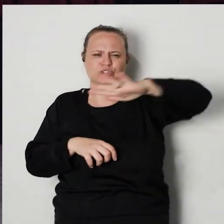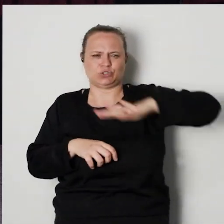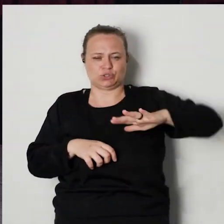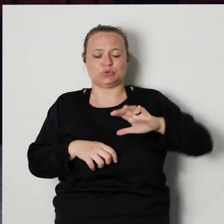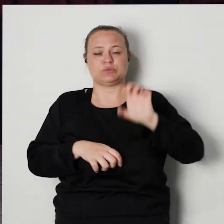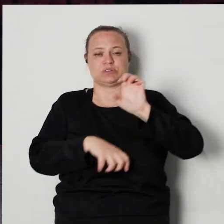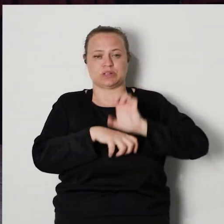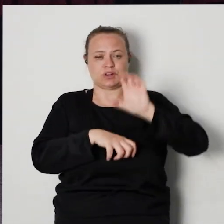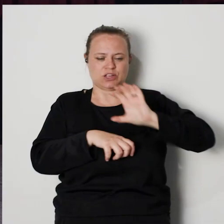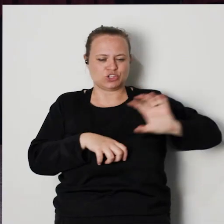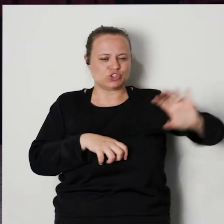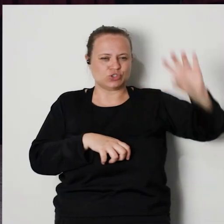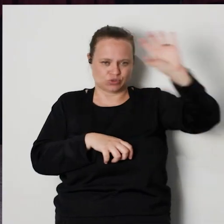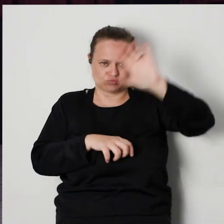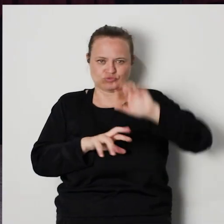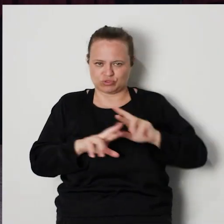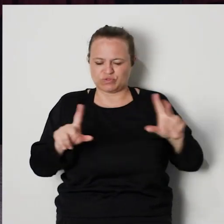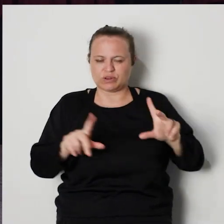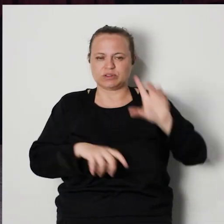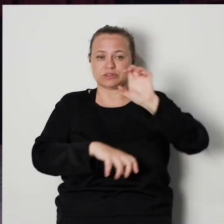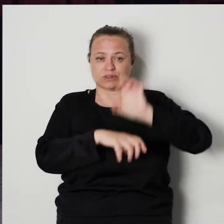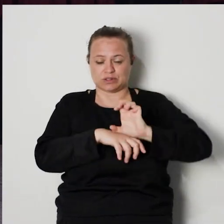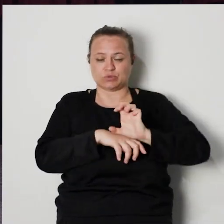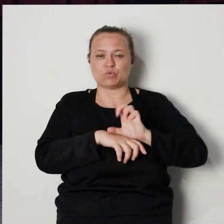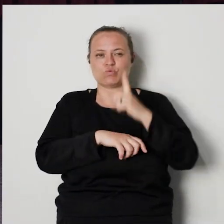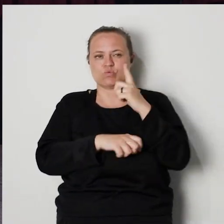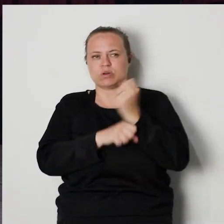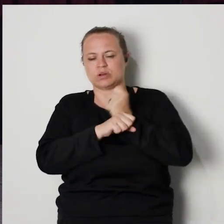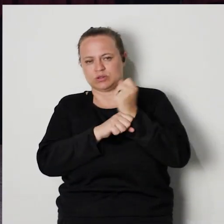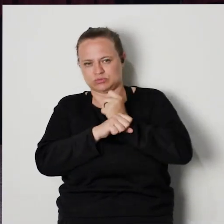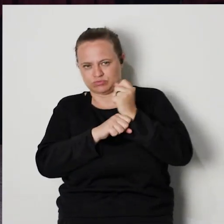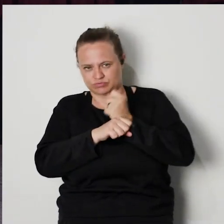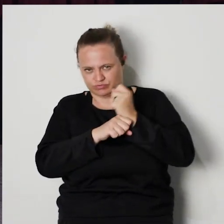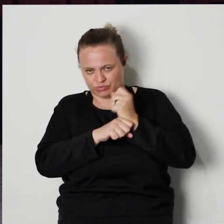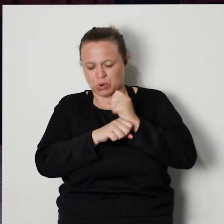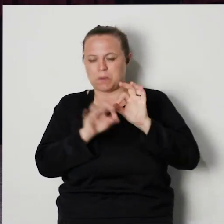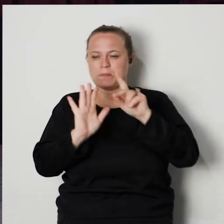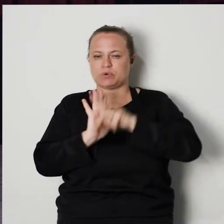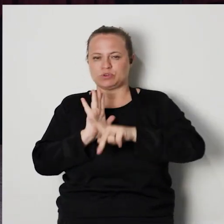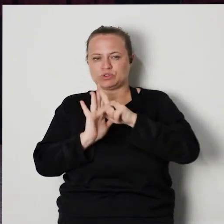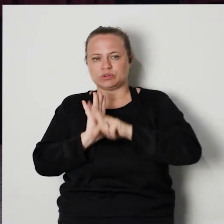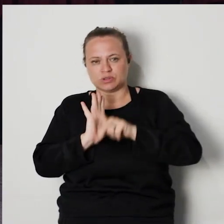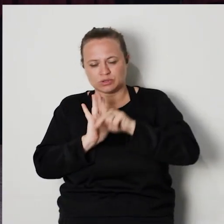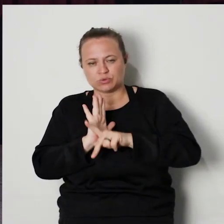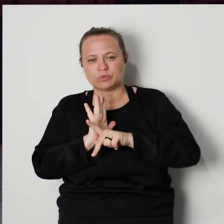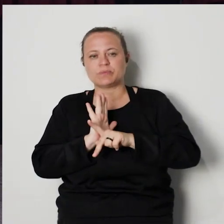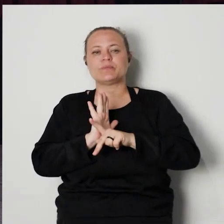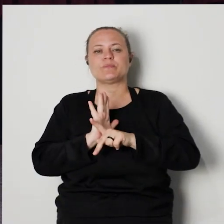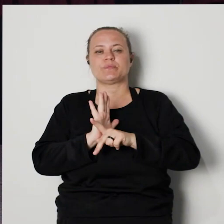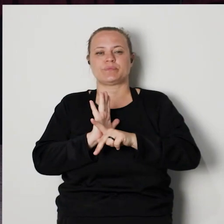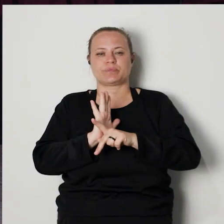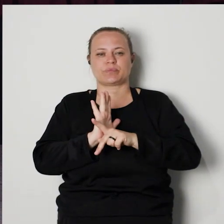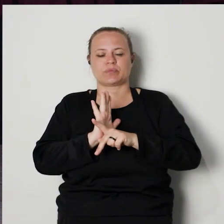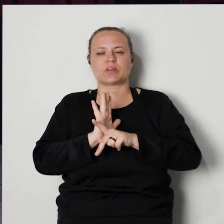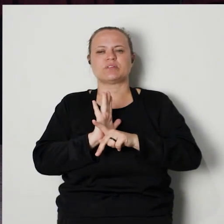e participação e articulação em todos os recantos desse estado, de cada estado. Então foram